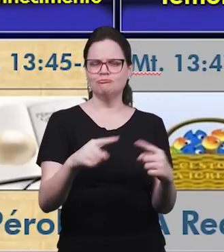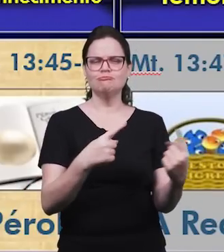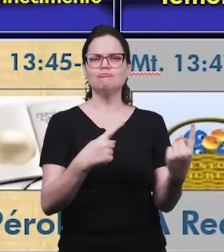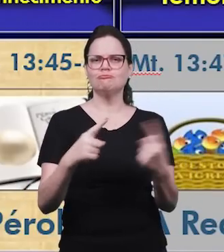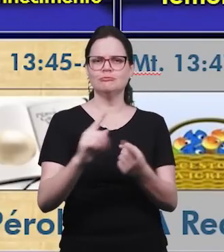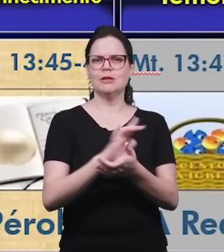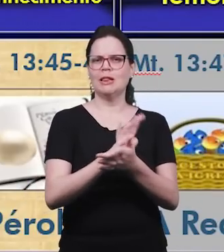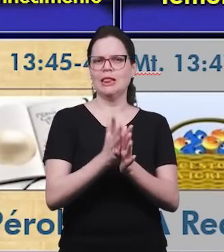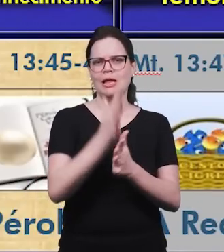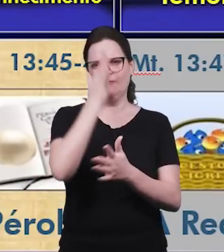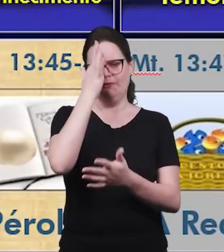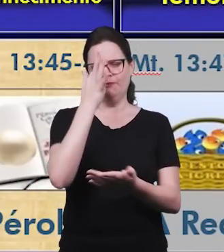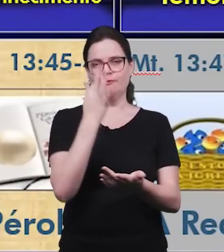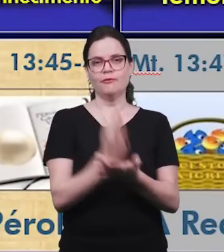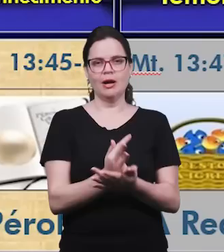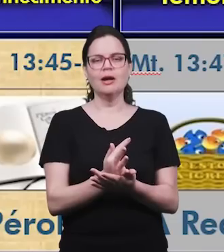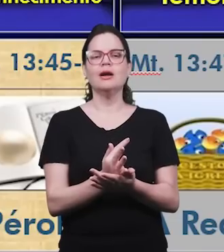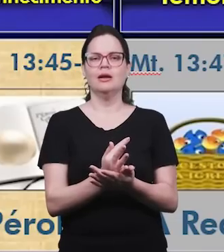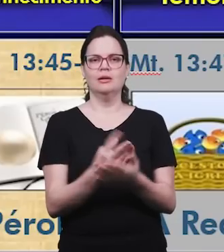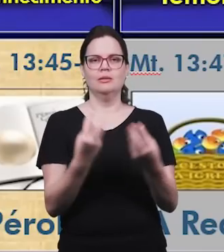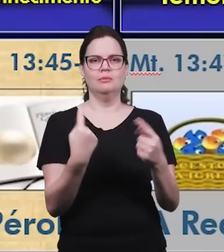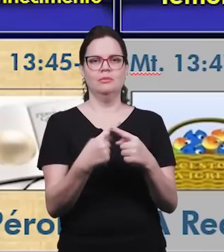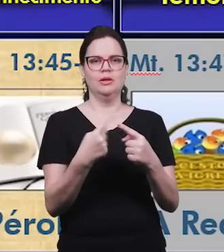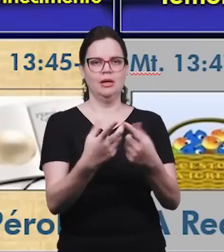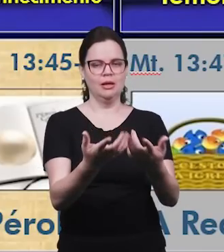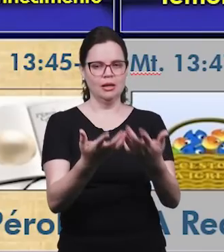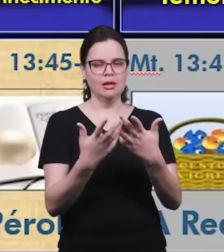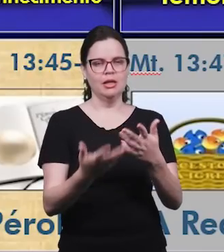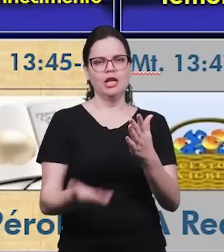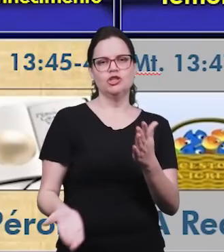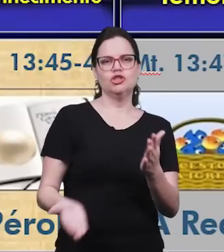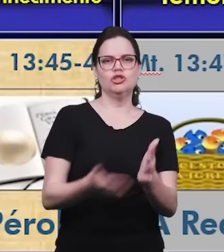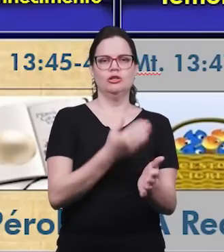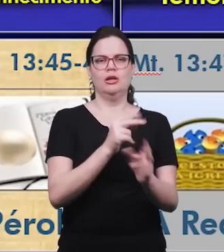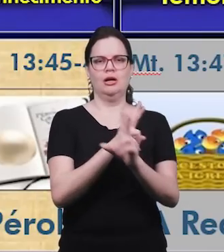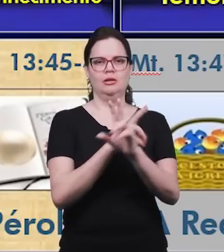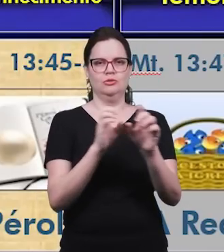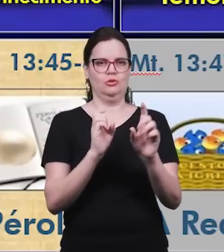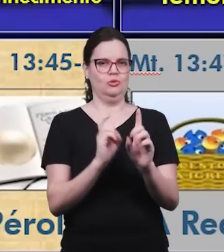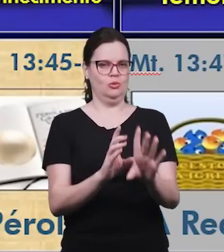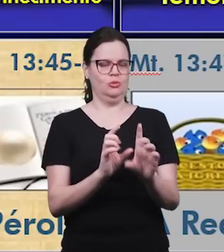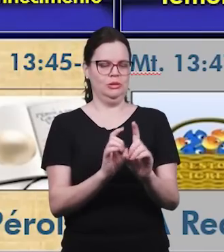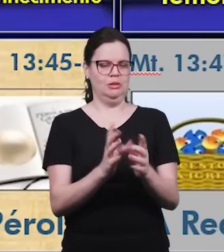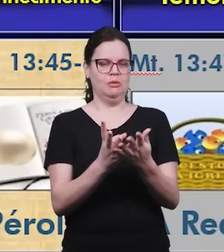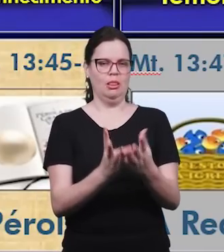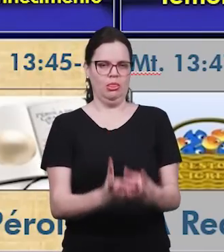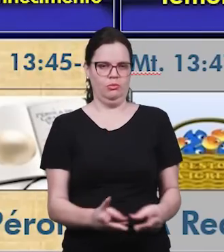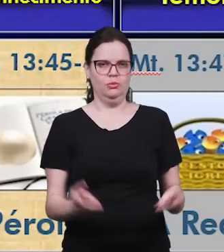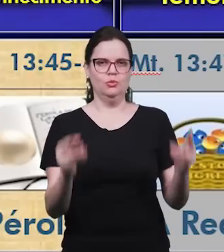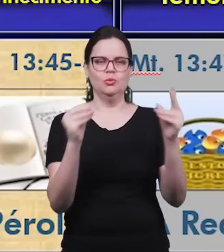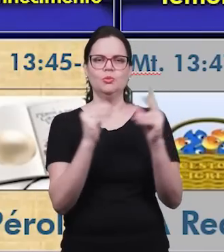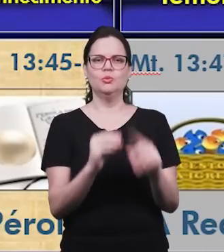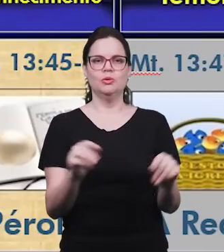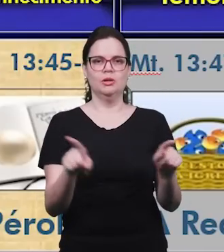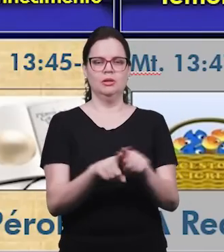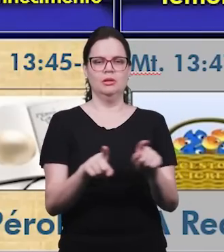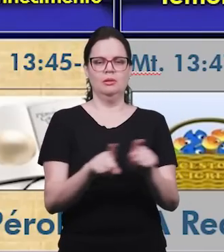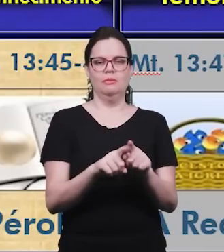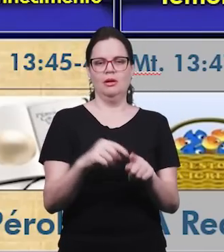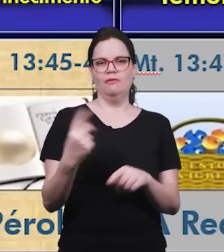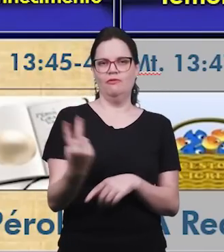travadas para tirar o ensino e também